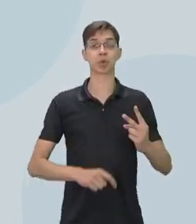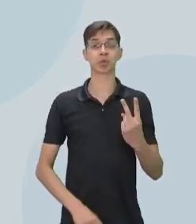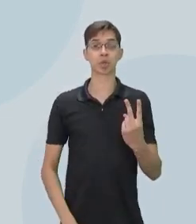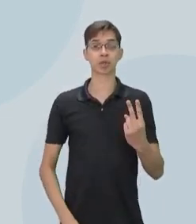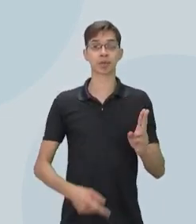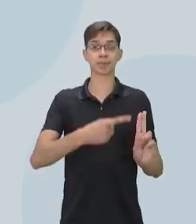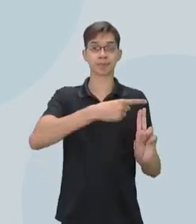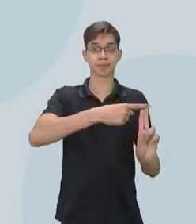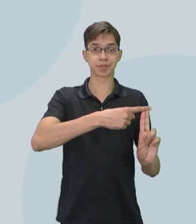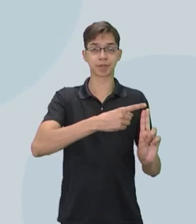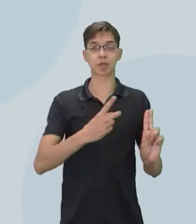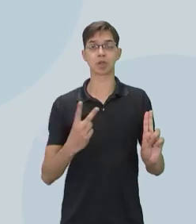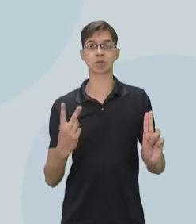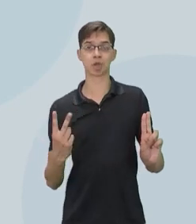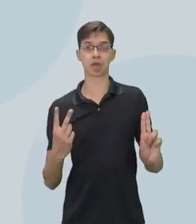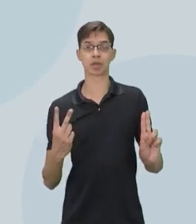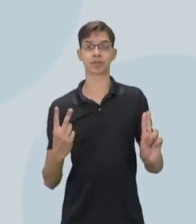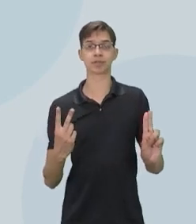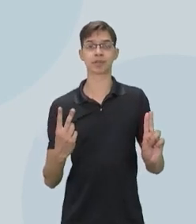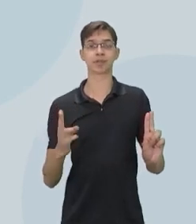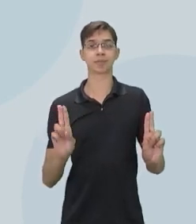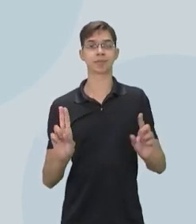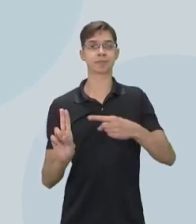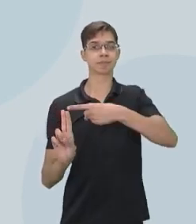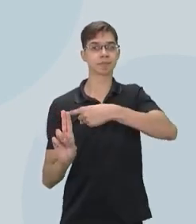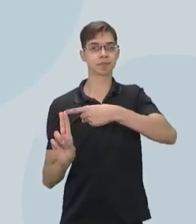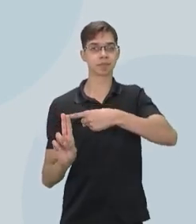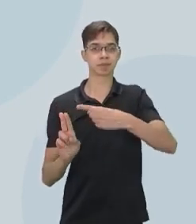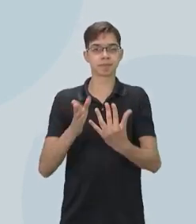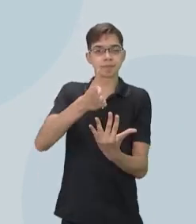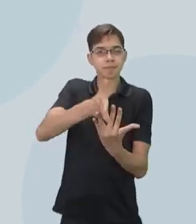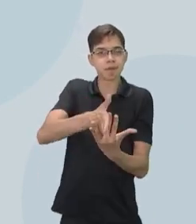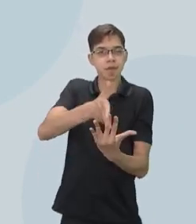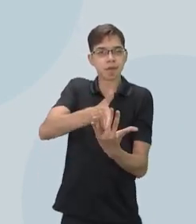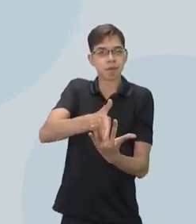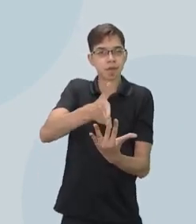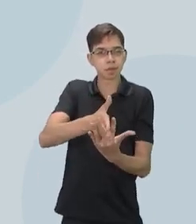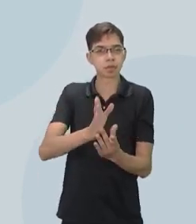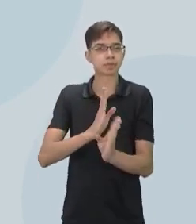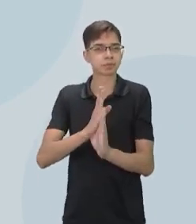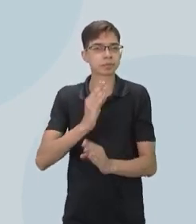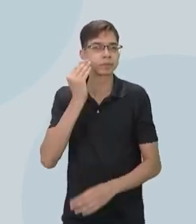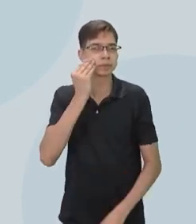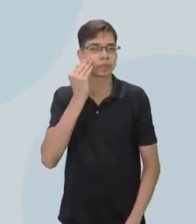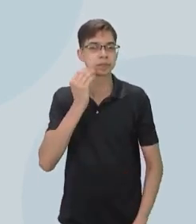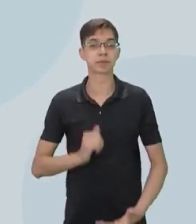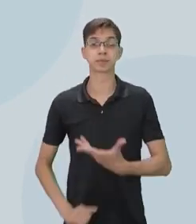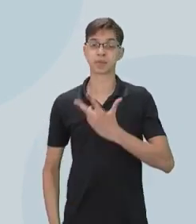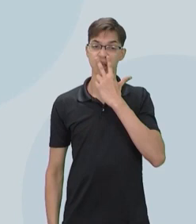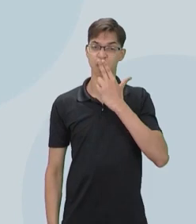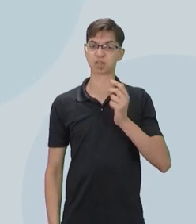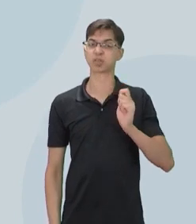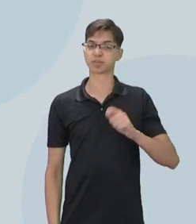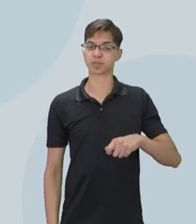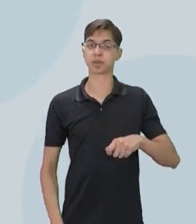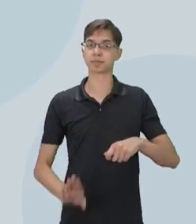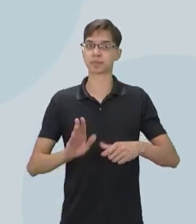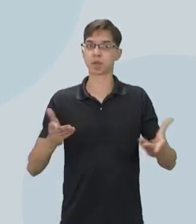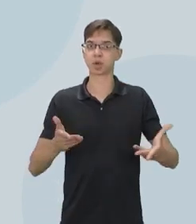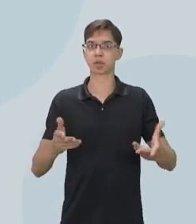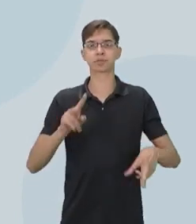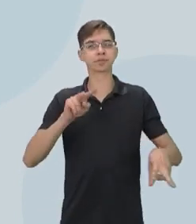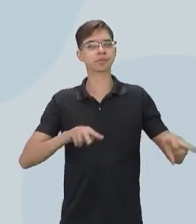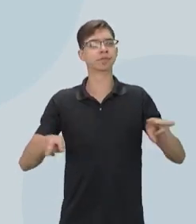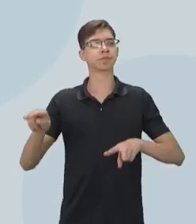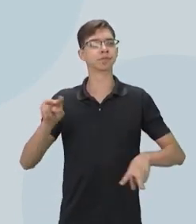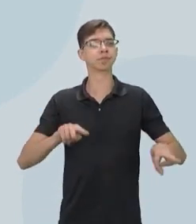e 2π. Vamos ver as outras alternativas, mas essa é uma possível candidata aí para ser a alternativa correta. Vamos ver as outras.